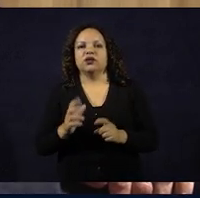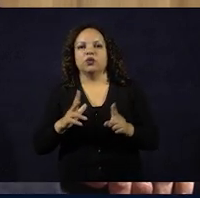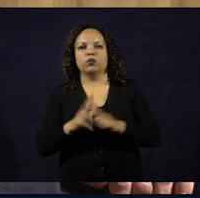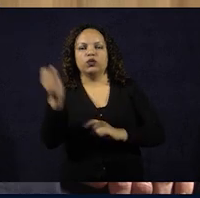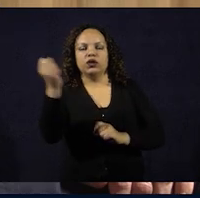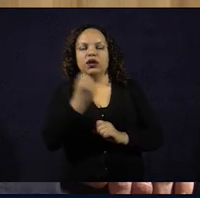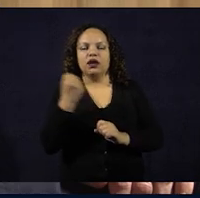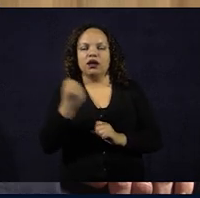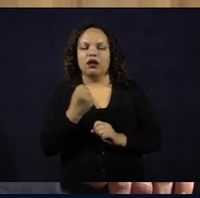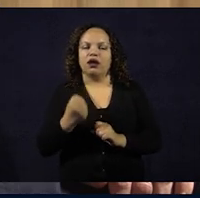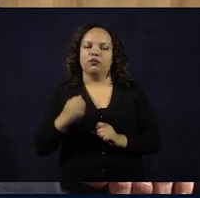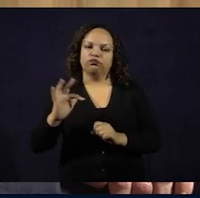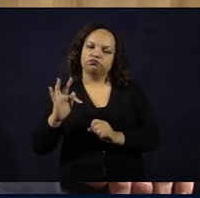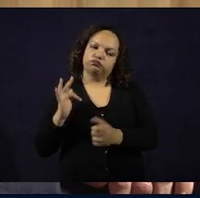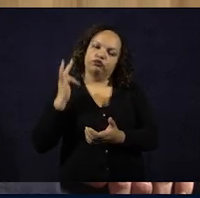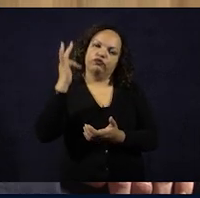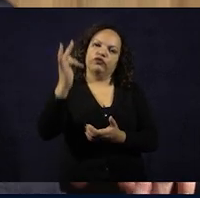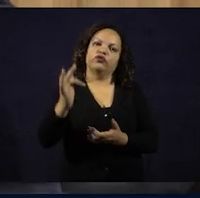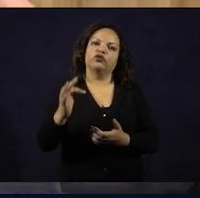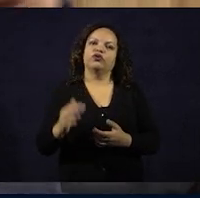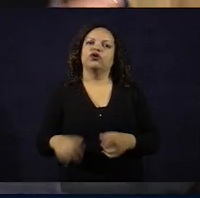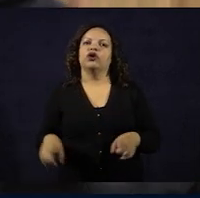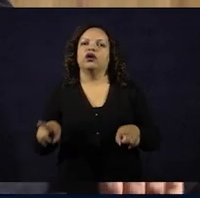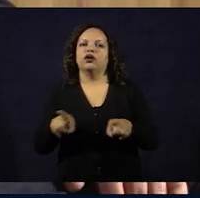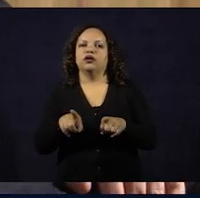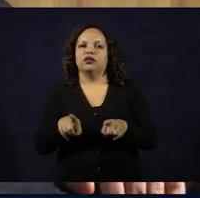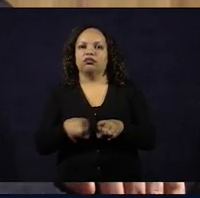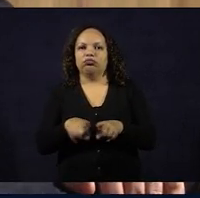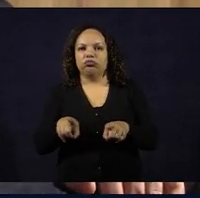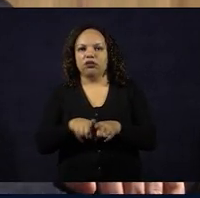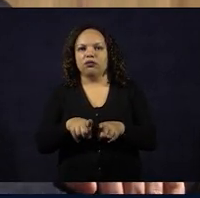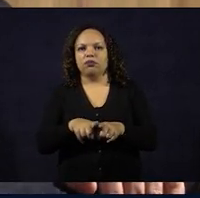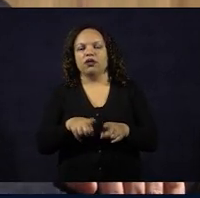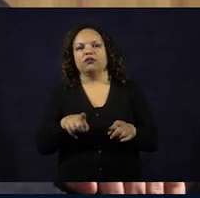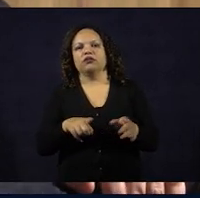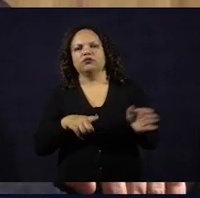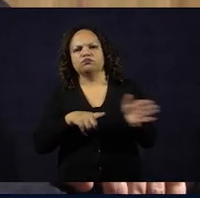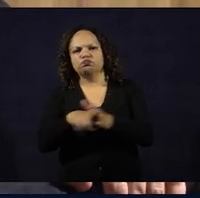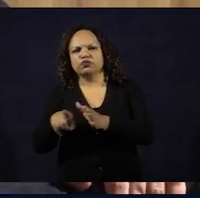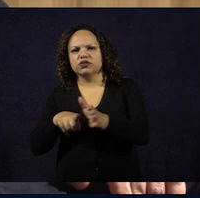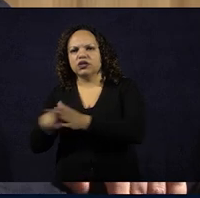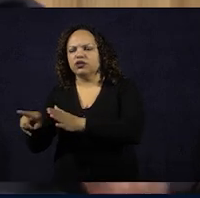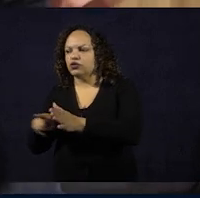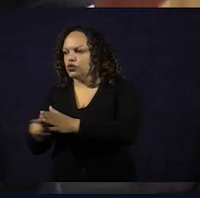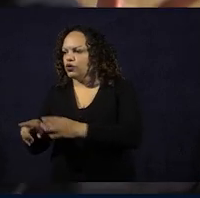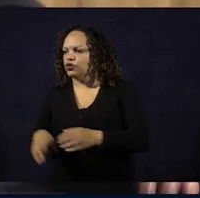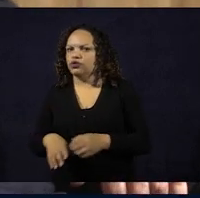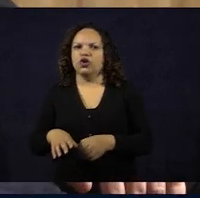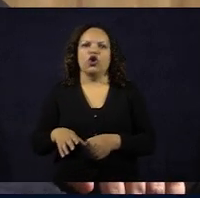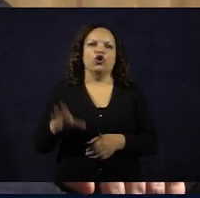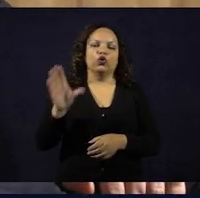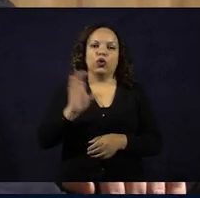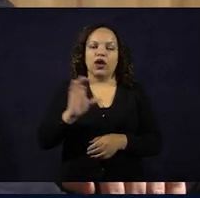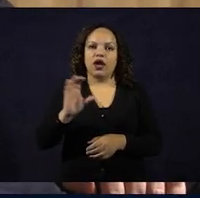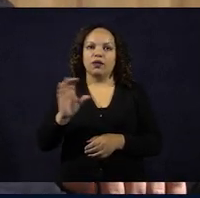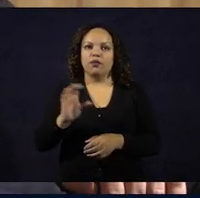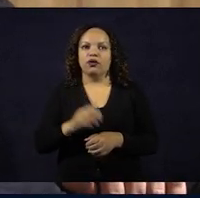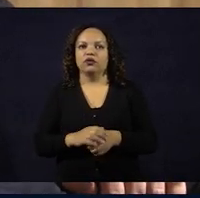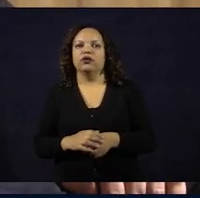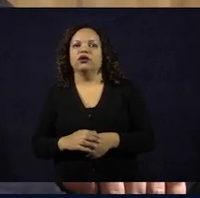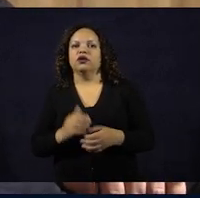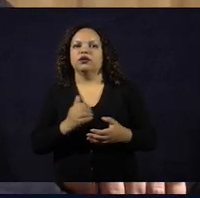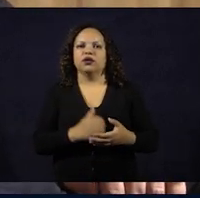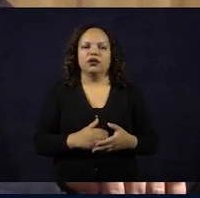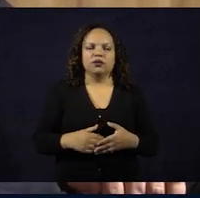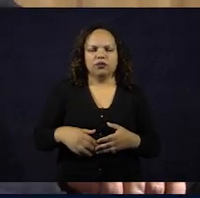produtividade e nas questões de de emissão de carbono e de outros e de outros fatores que que